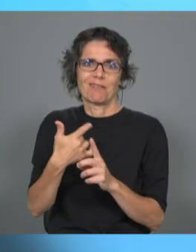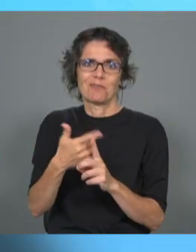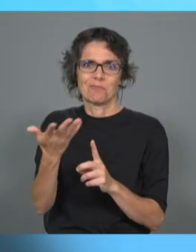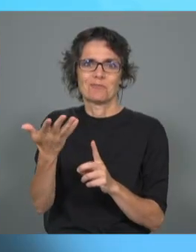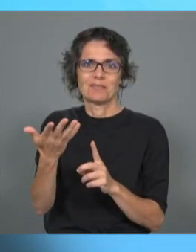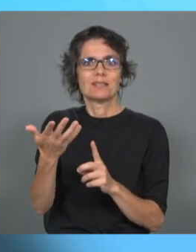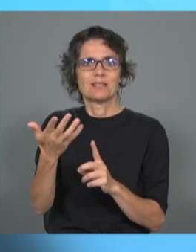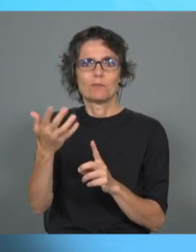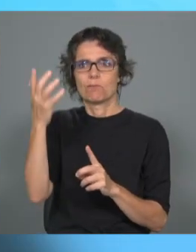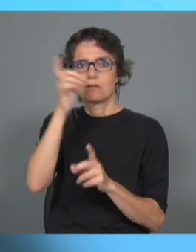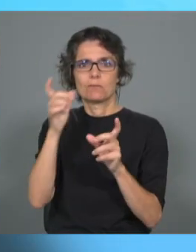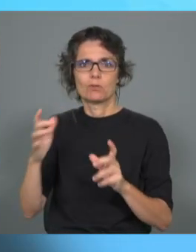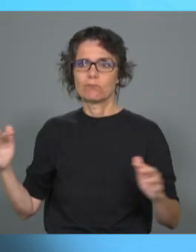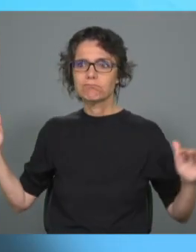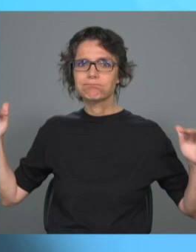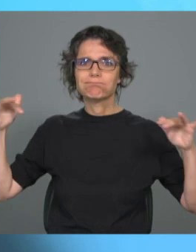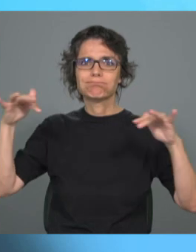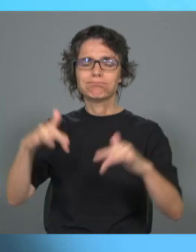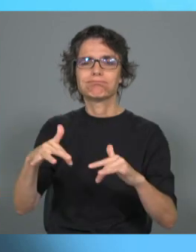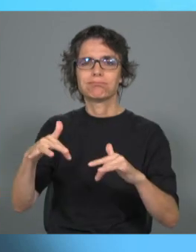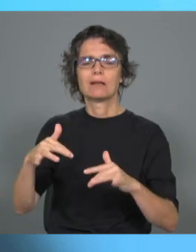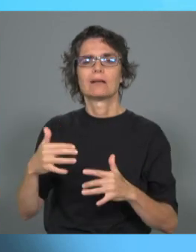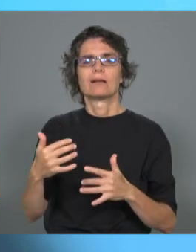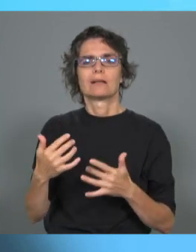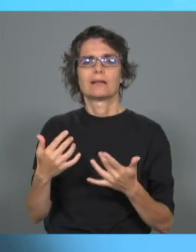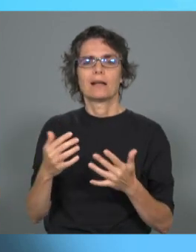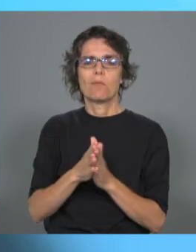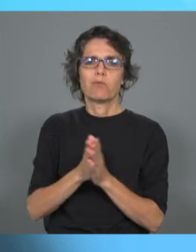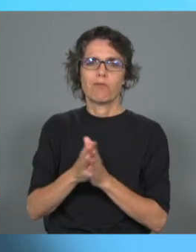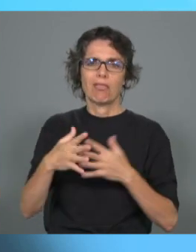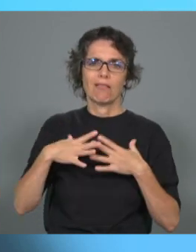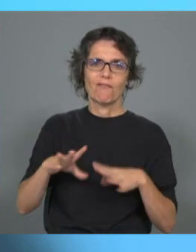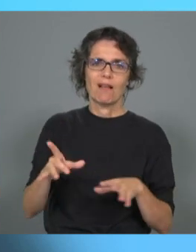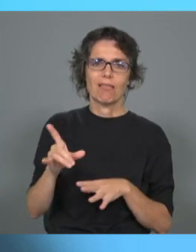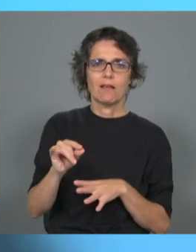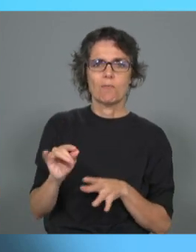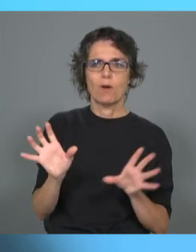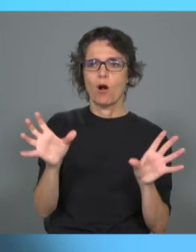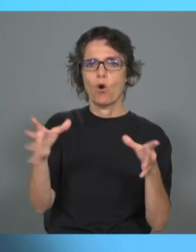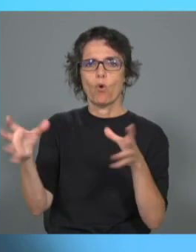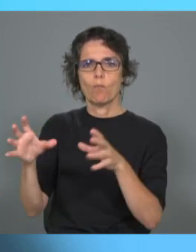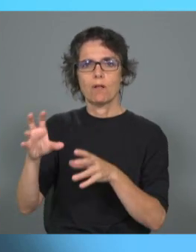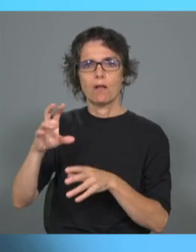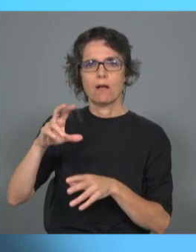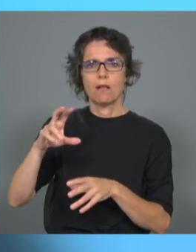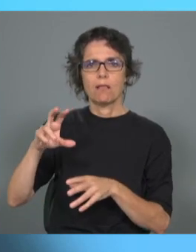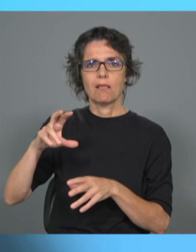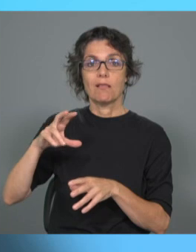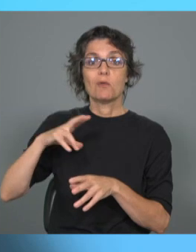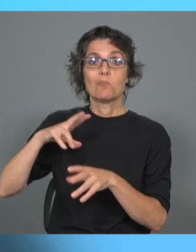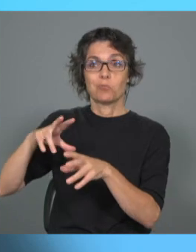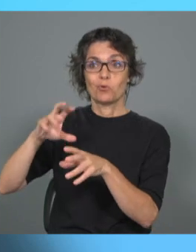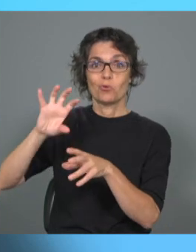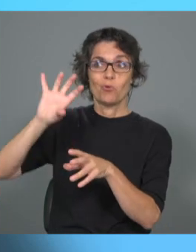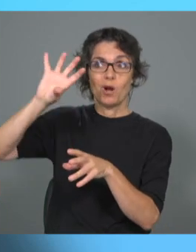estes dias estão cá a gozar algumas dos seus dias de férias, das comunidades portuguesas que regressam. Porém, este encontro